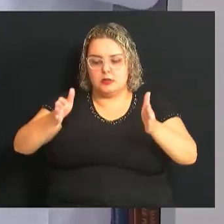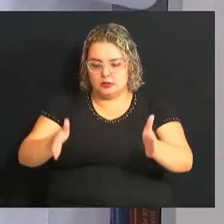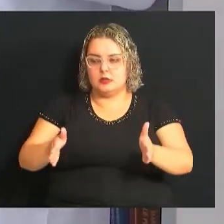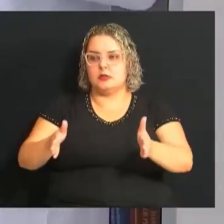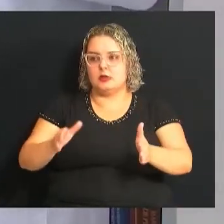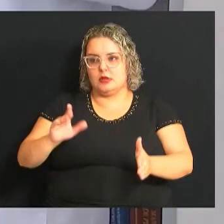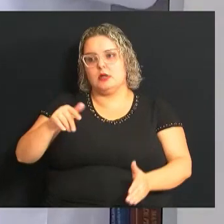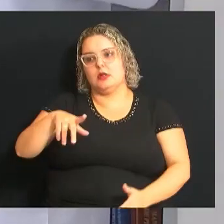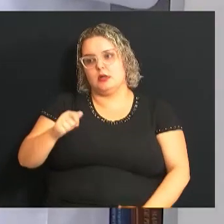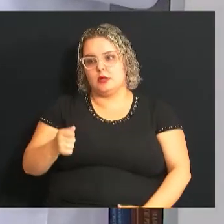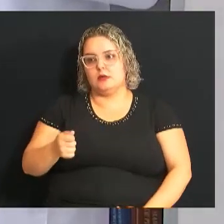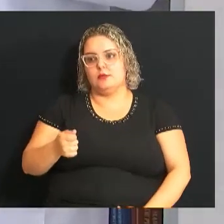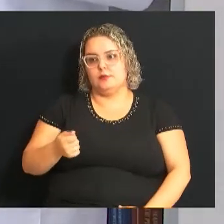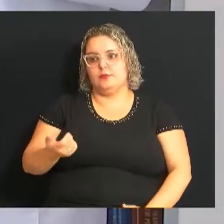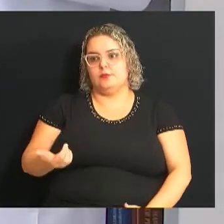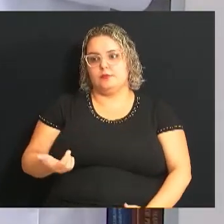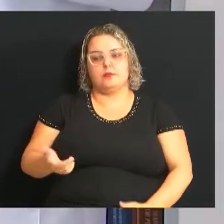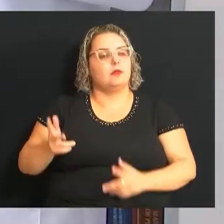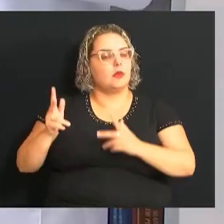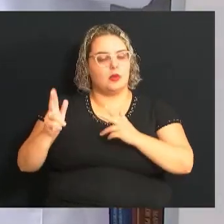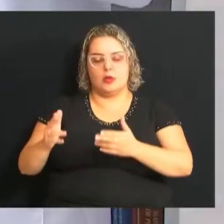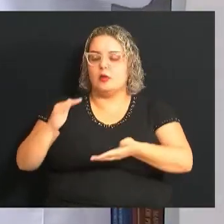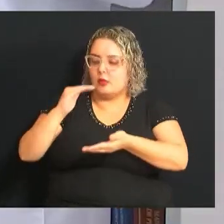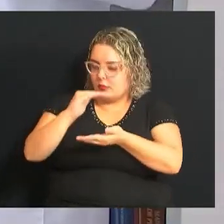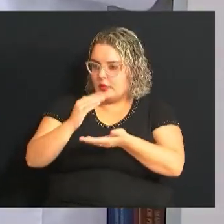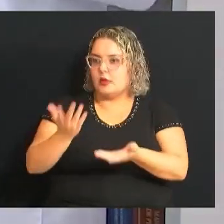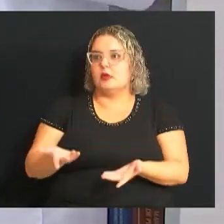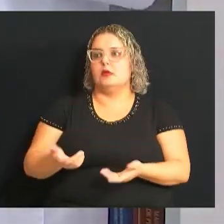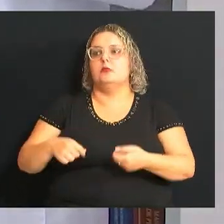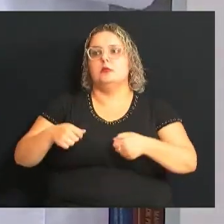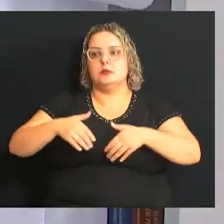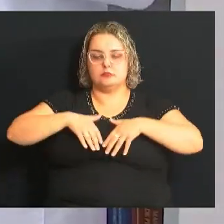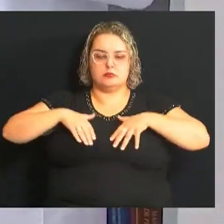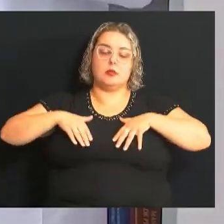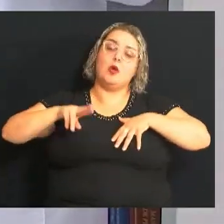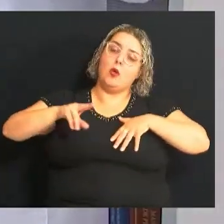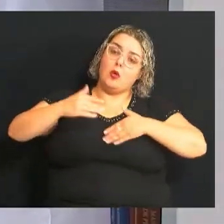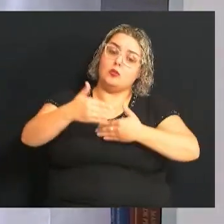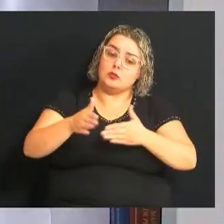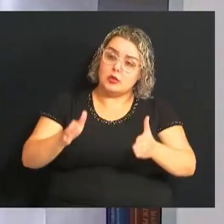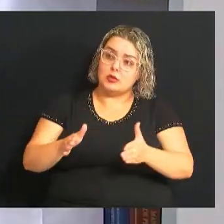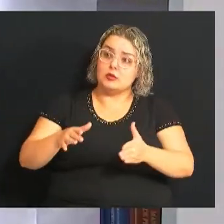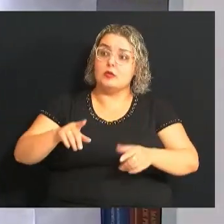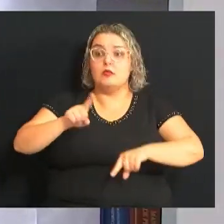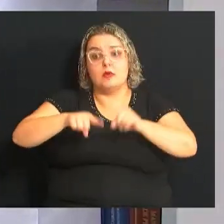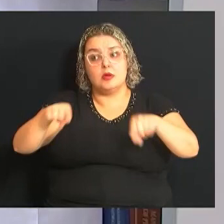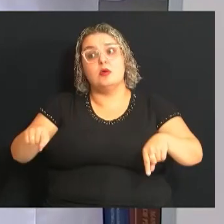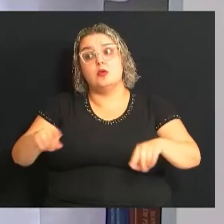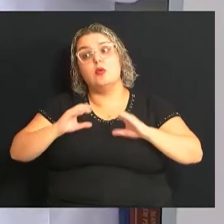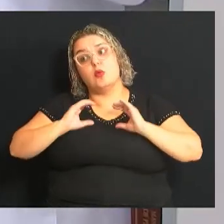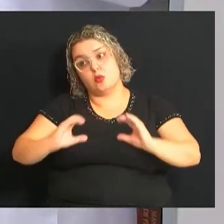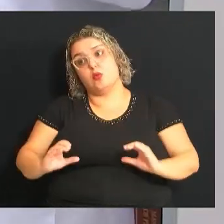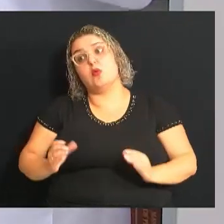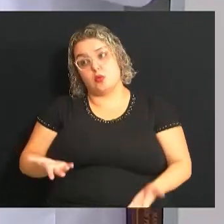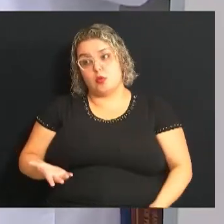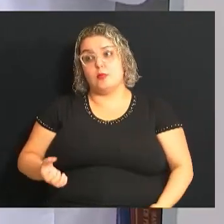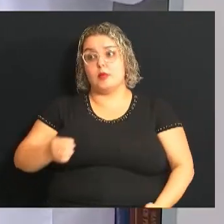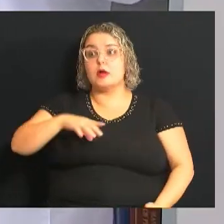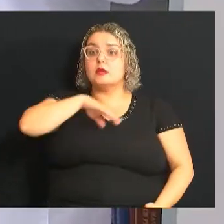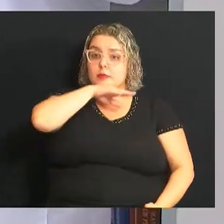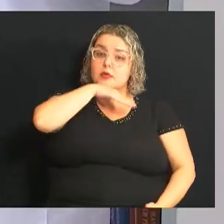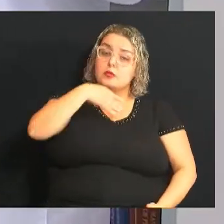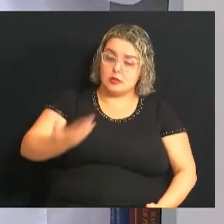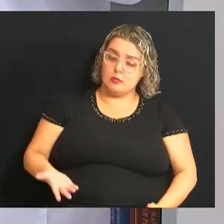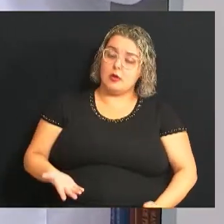o pequeno é a mesma situação. Ele precisa ir no cinto ou na caixa de transporte. Varia muito de acordo com como é o comportamento